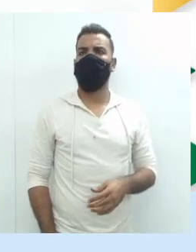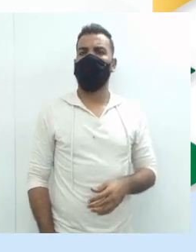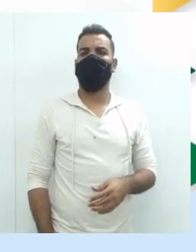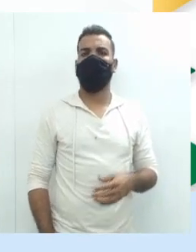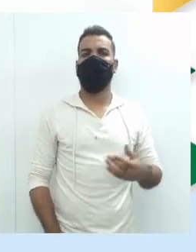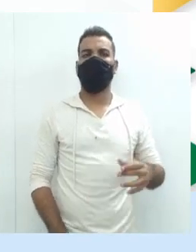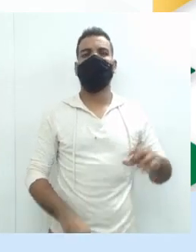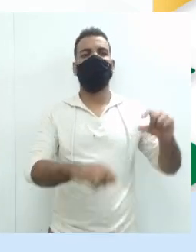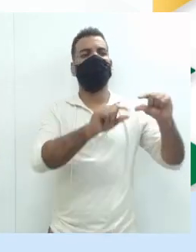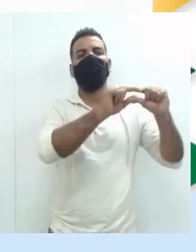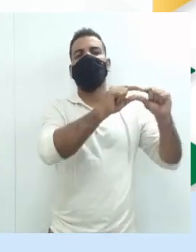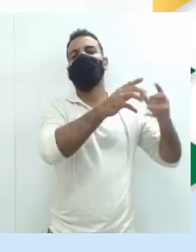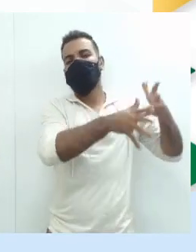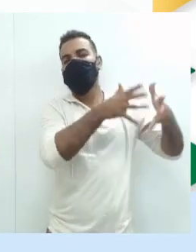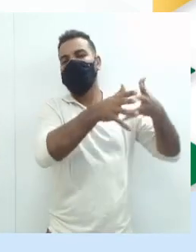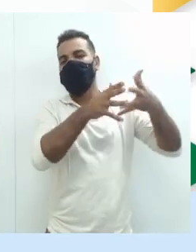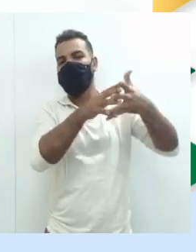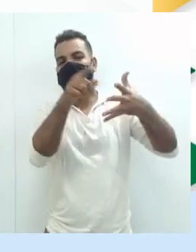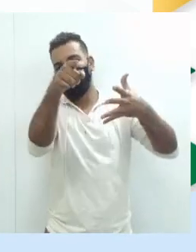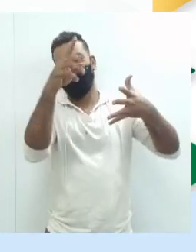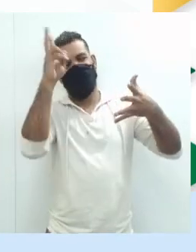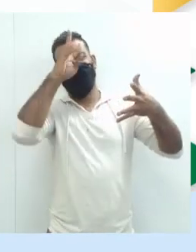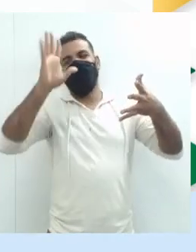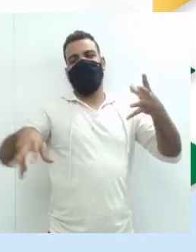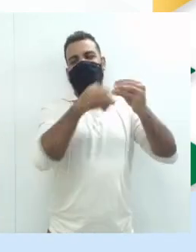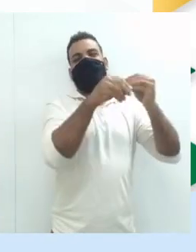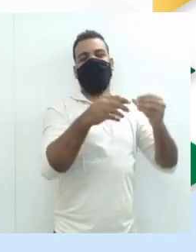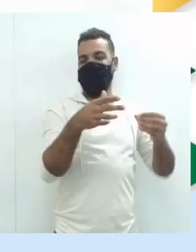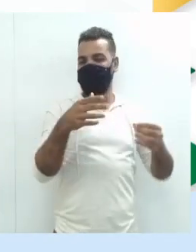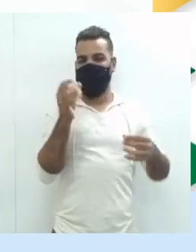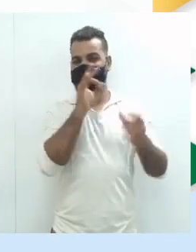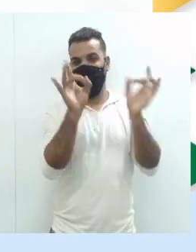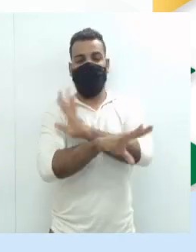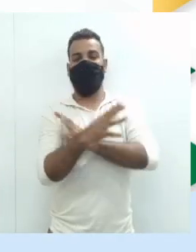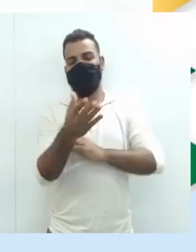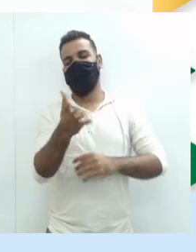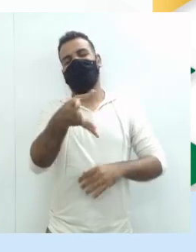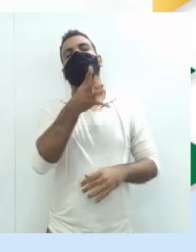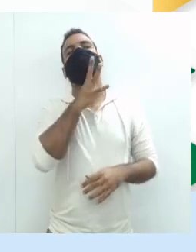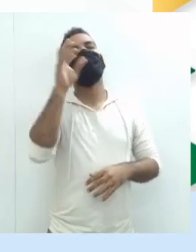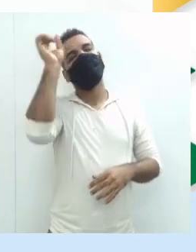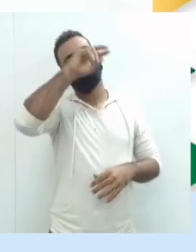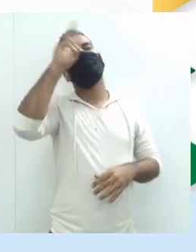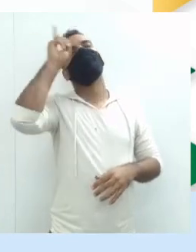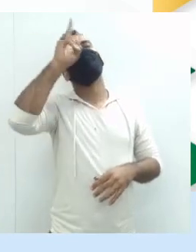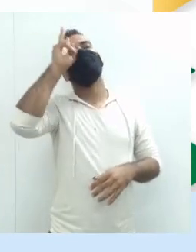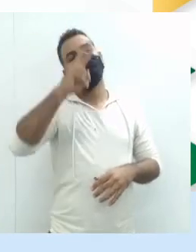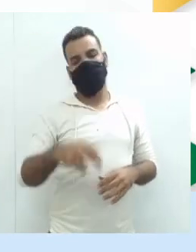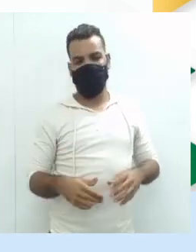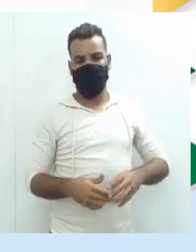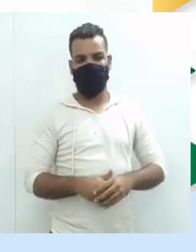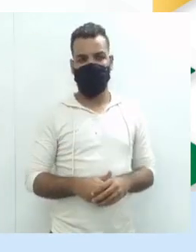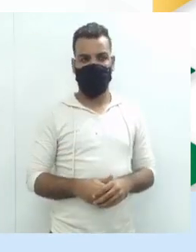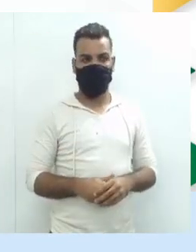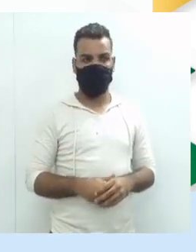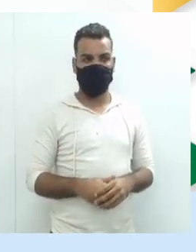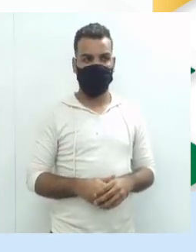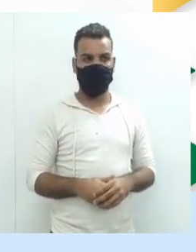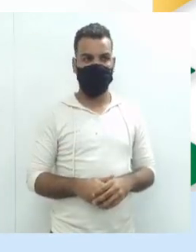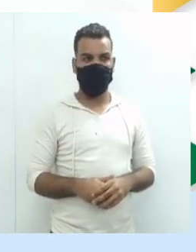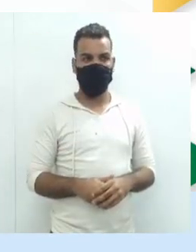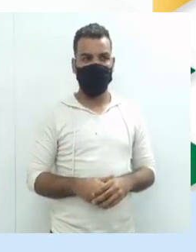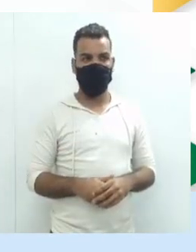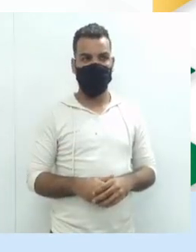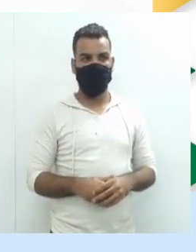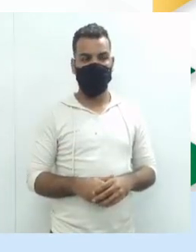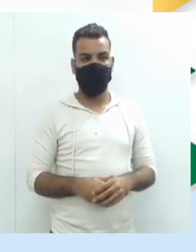porque vocês lembram do comercial, lembram da vinheta, certo? Outra marca muito importante é o uso de